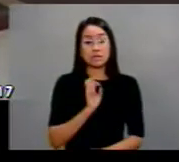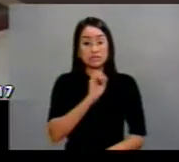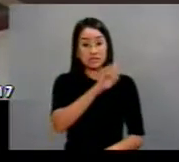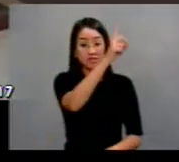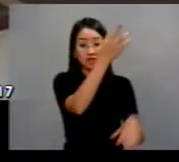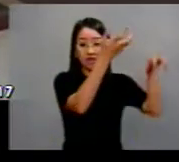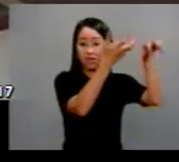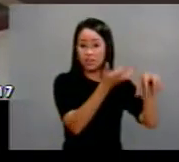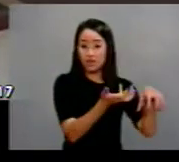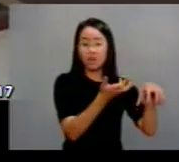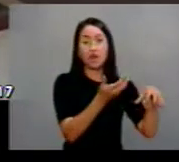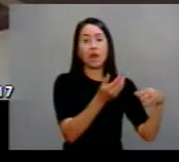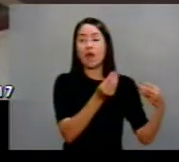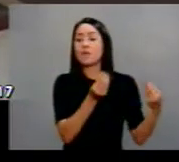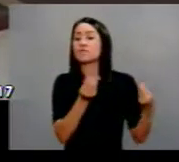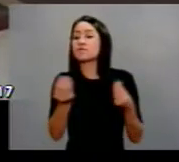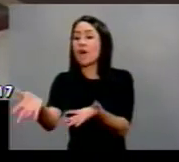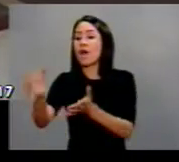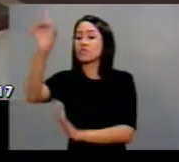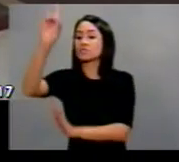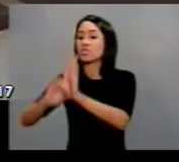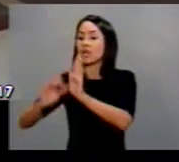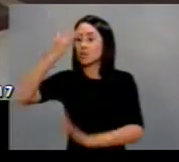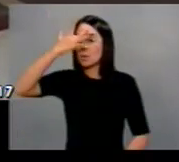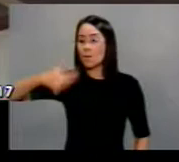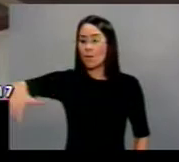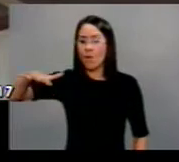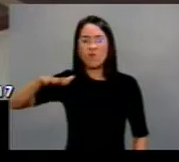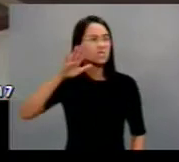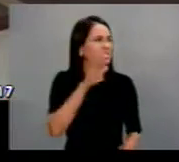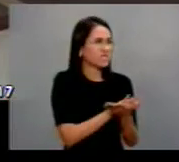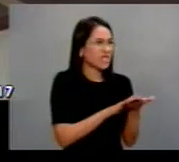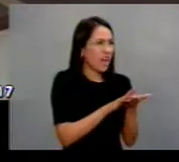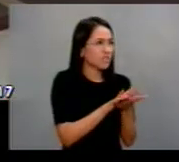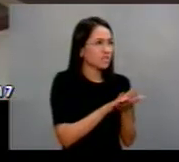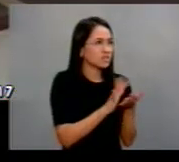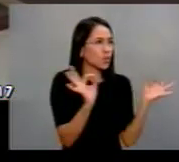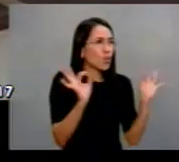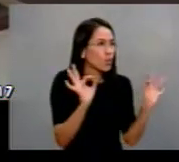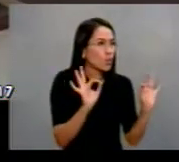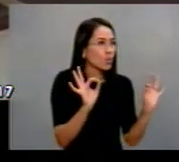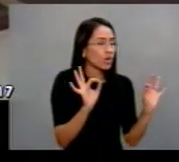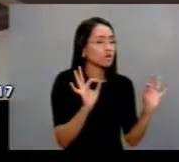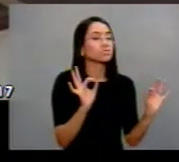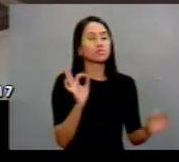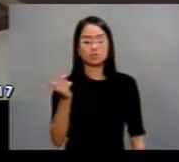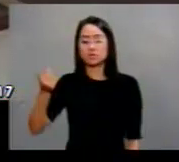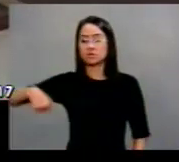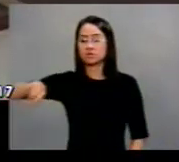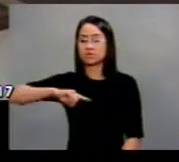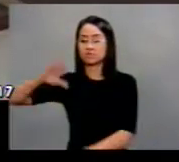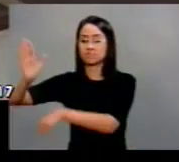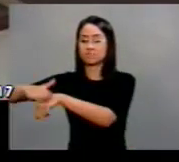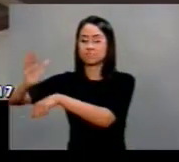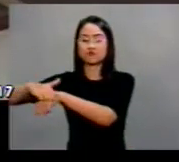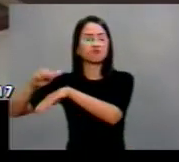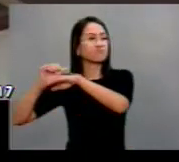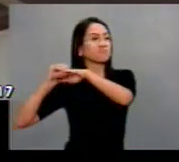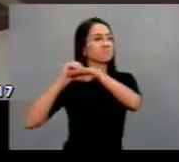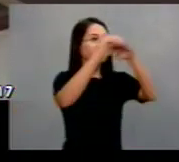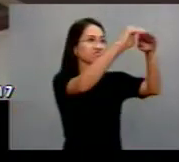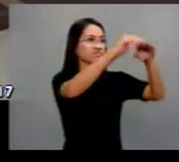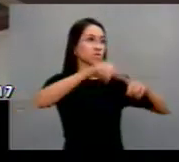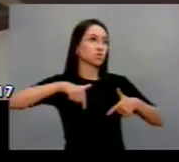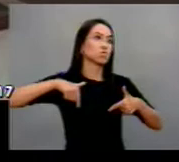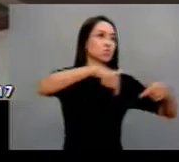não fazem democracia, porque, obviamente, elas são um comitê de negócios da elite política e